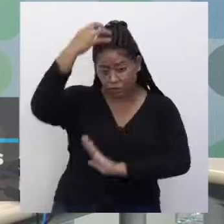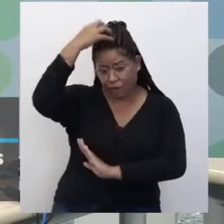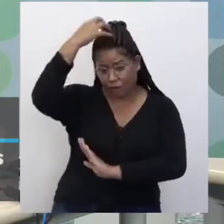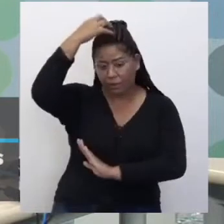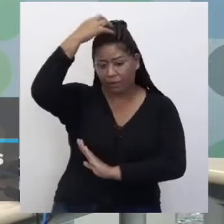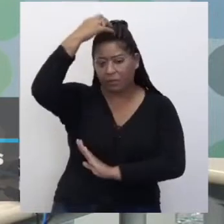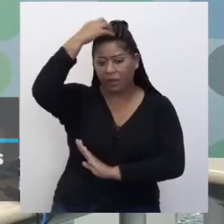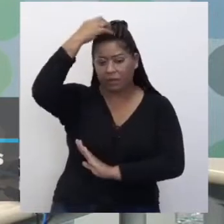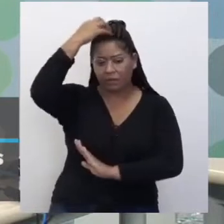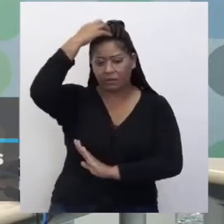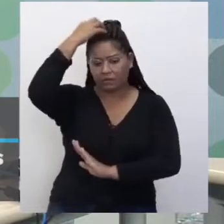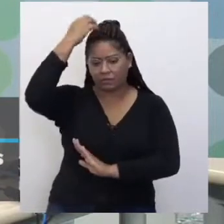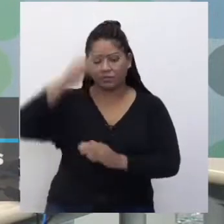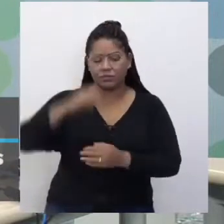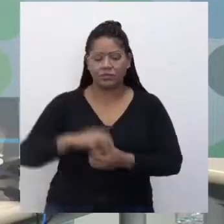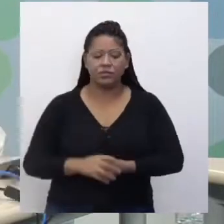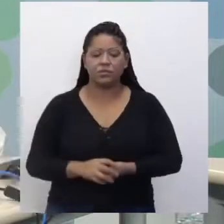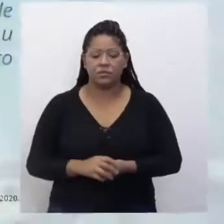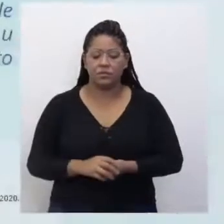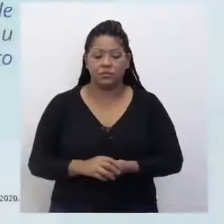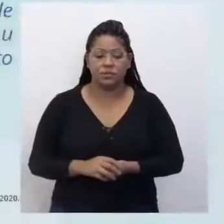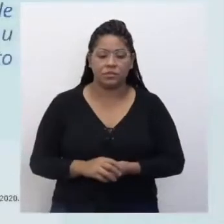finalzinho de Idade Média. Vamos dar uma olhada?